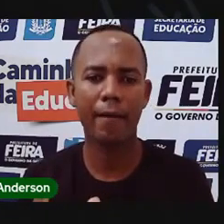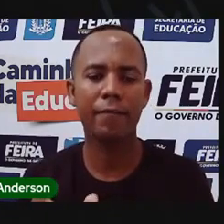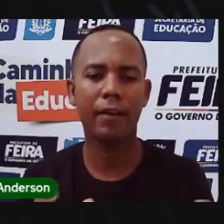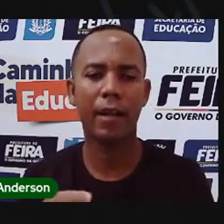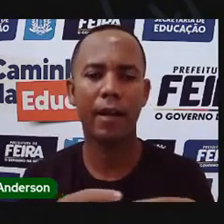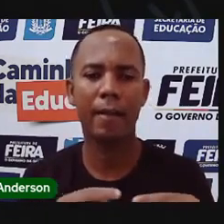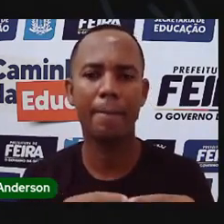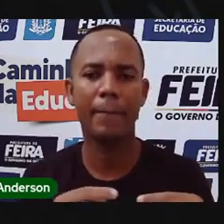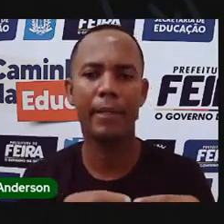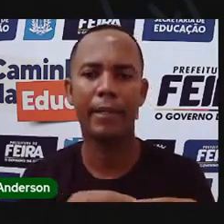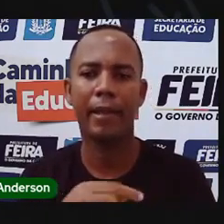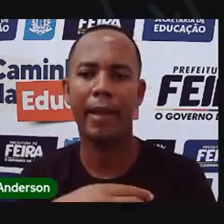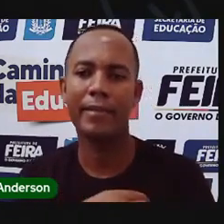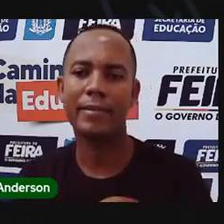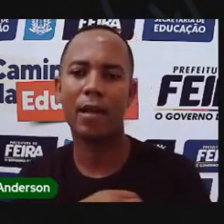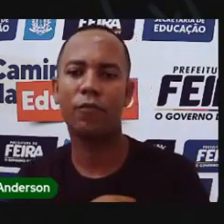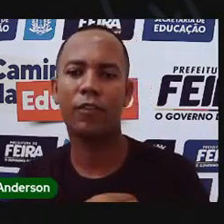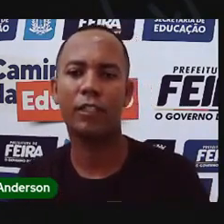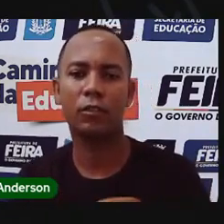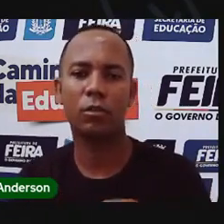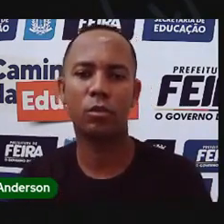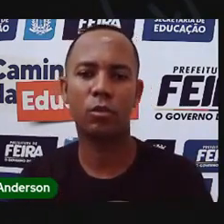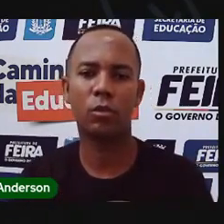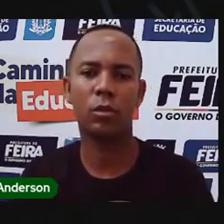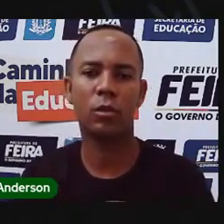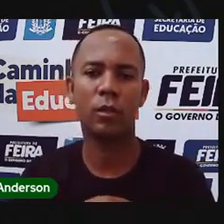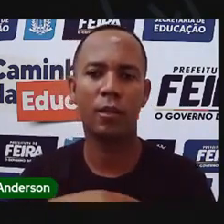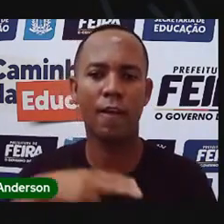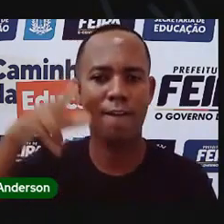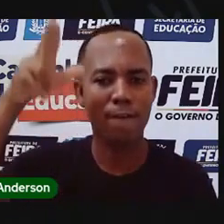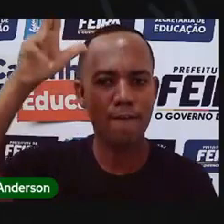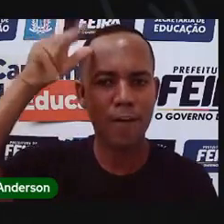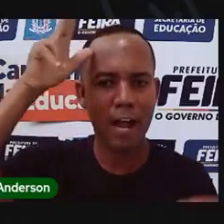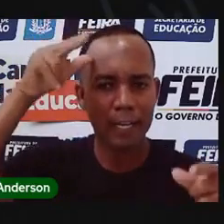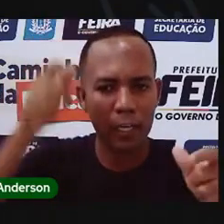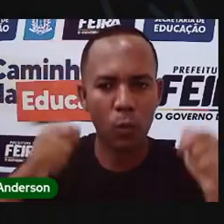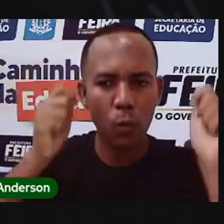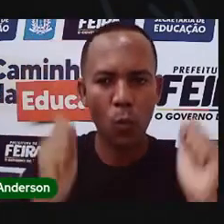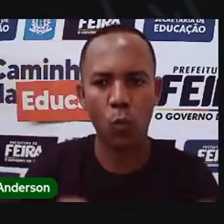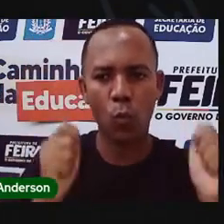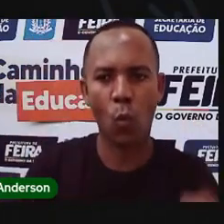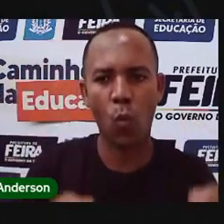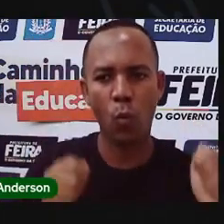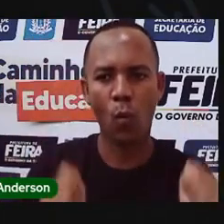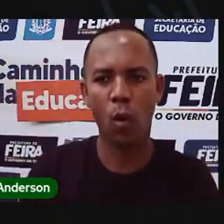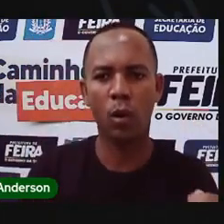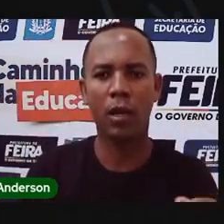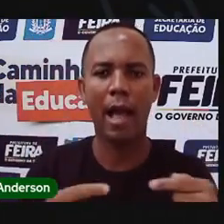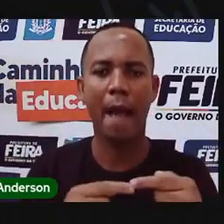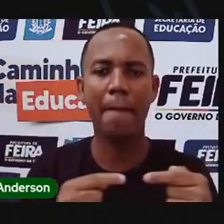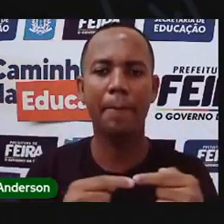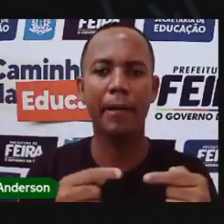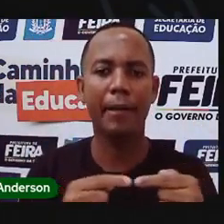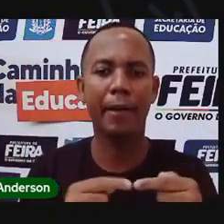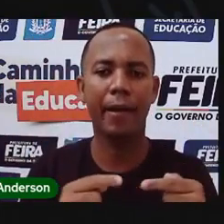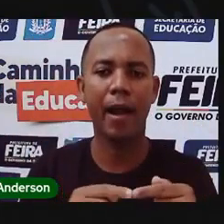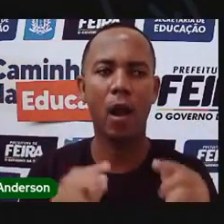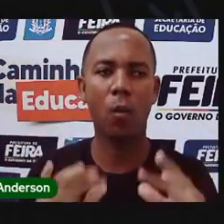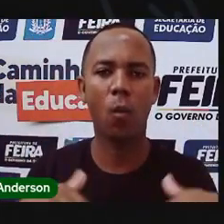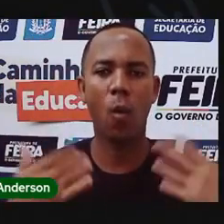mesmo som no final. Vaqueiro. Qual a palavra que rimaria com